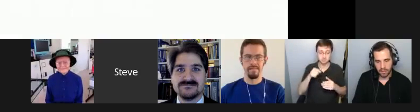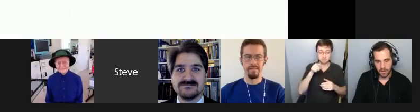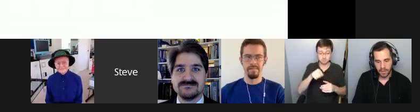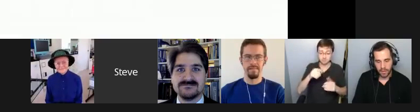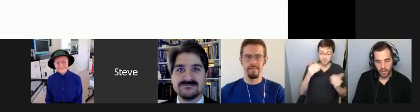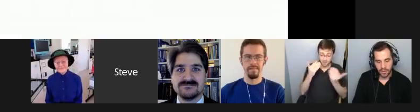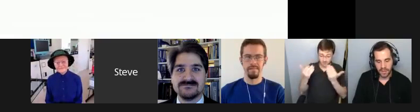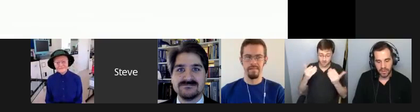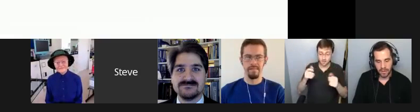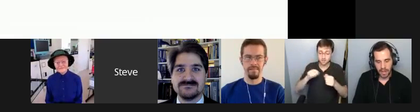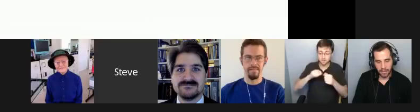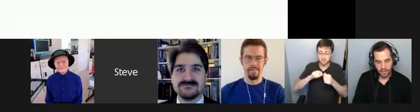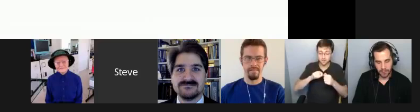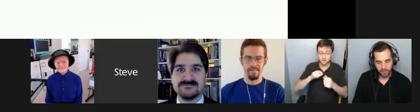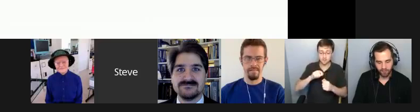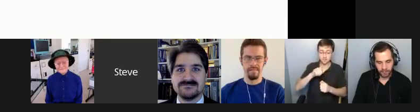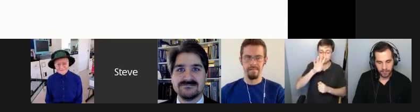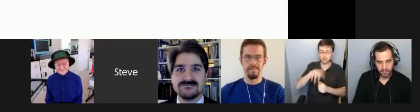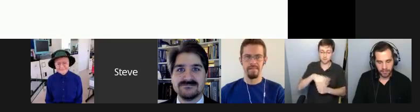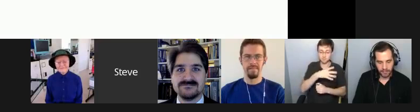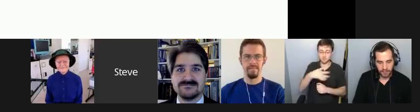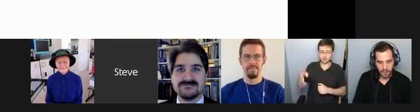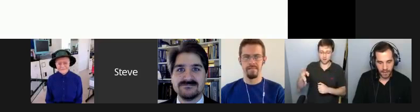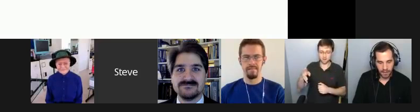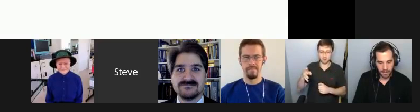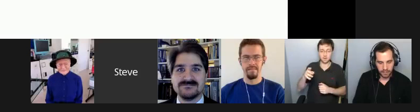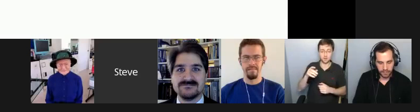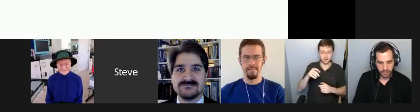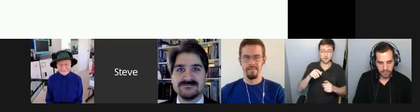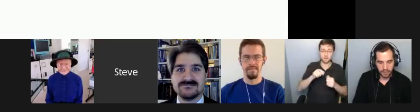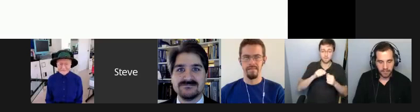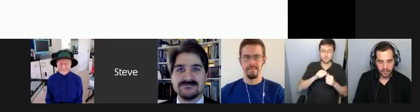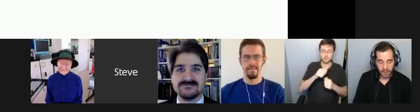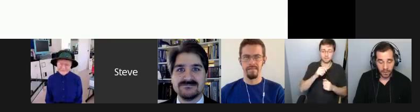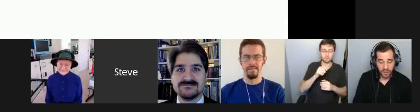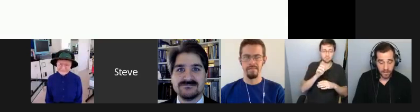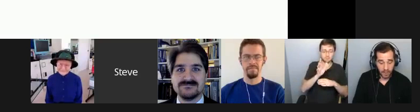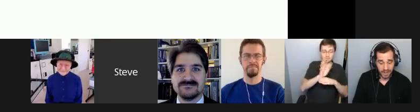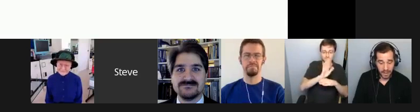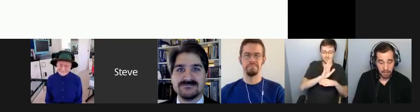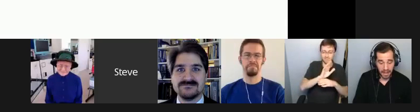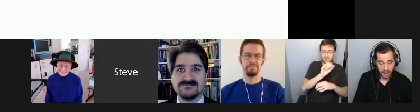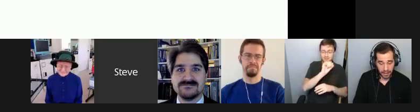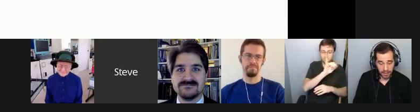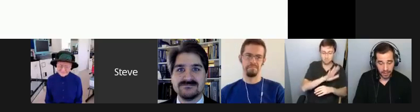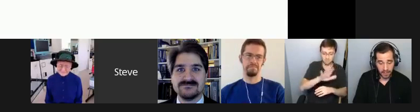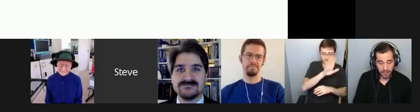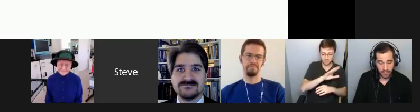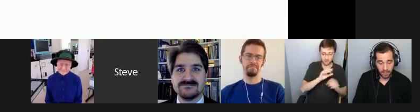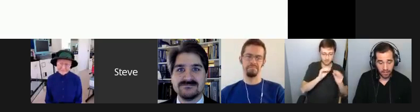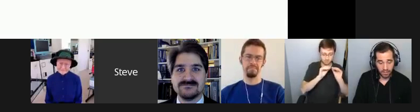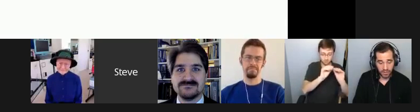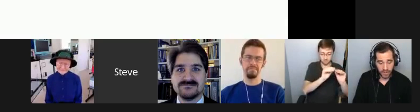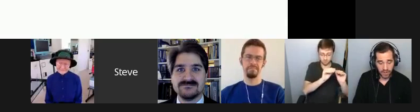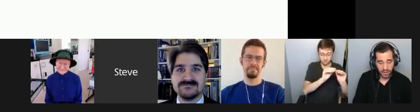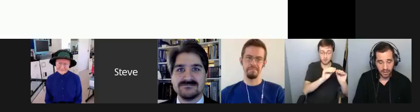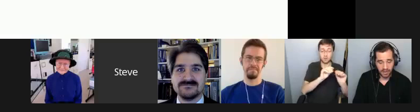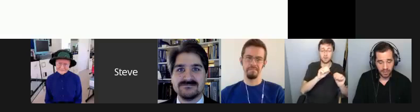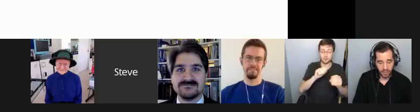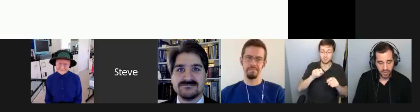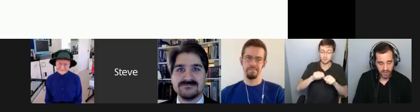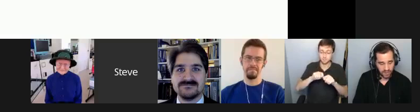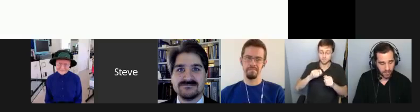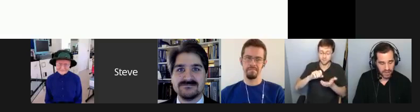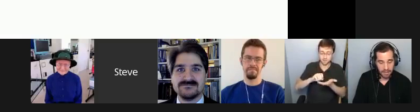e discussão dos resultados. nós fizemos uma tabela onde